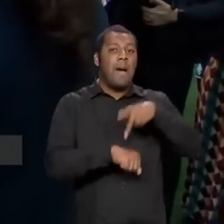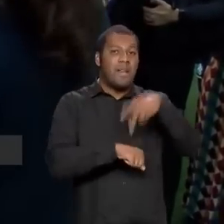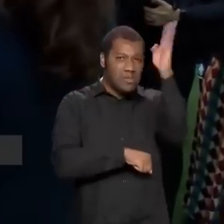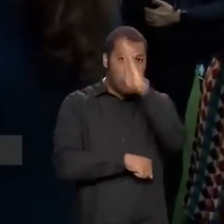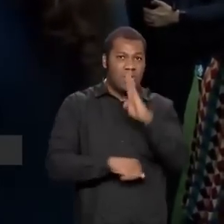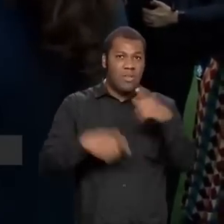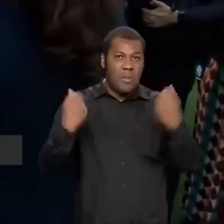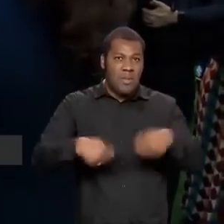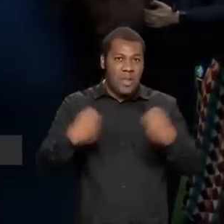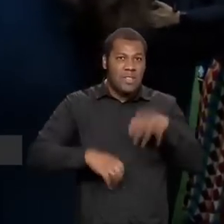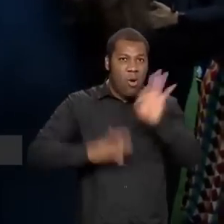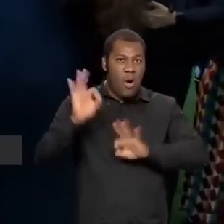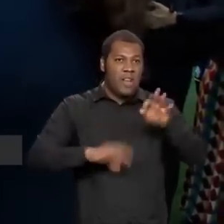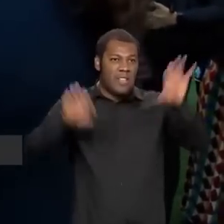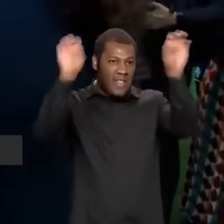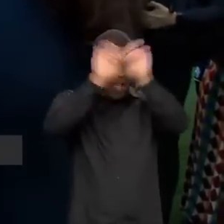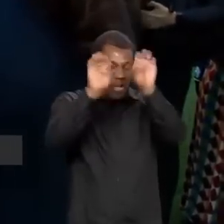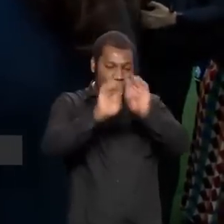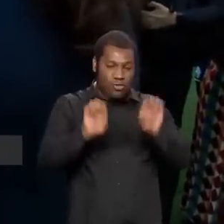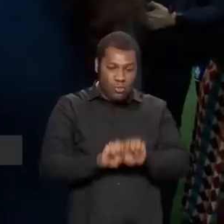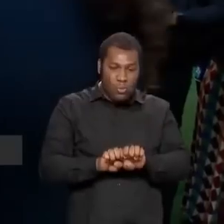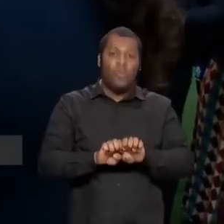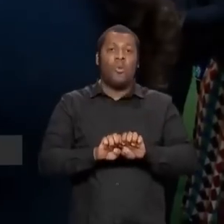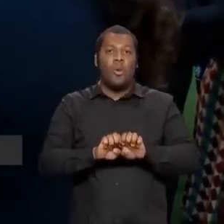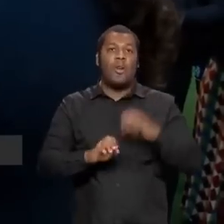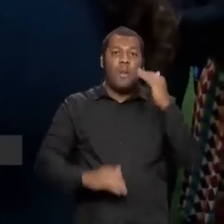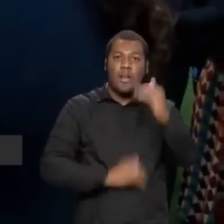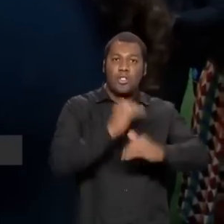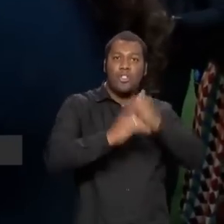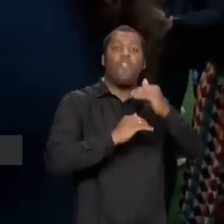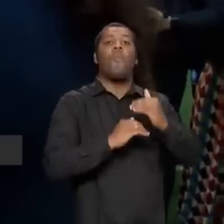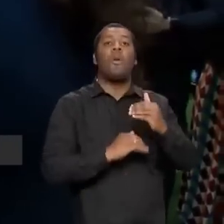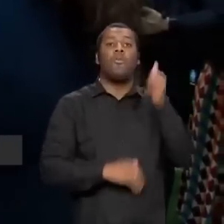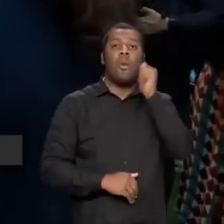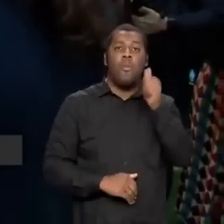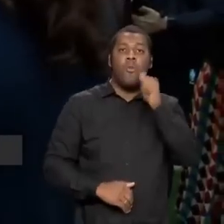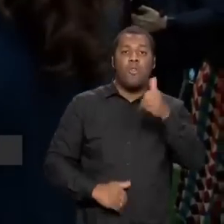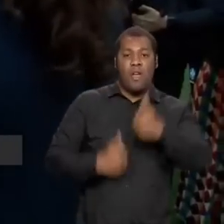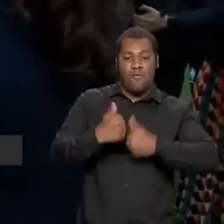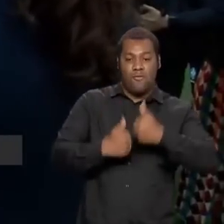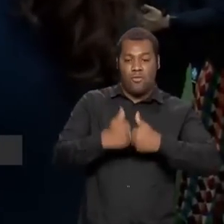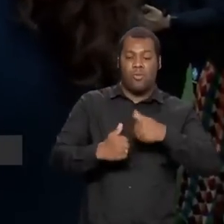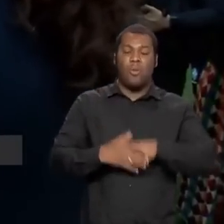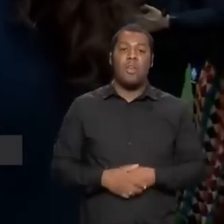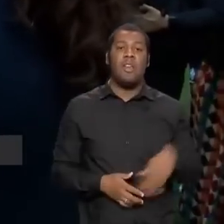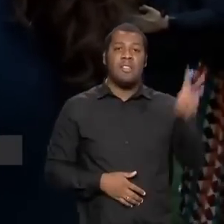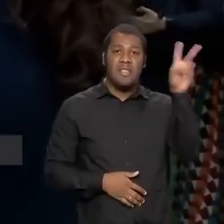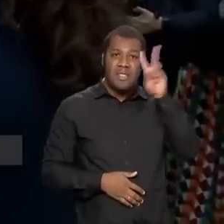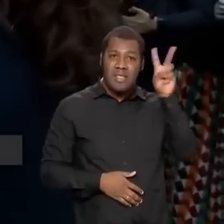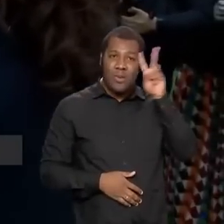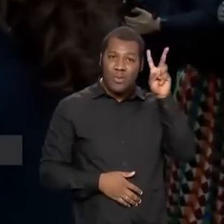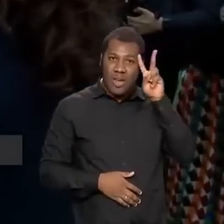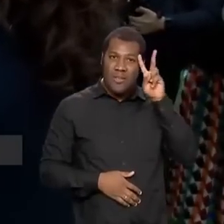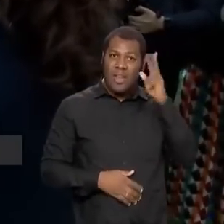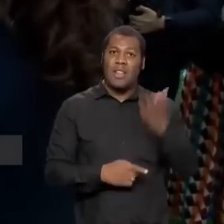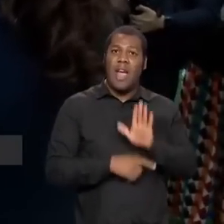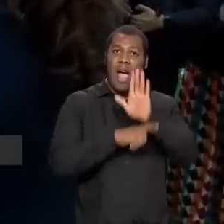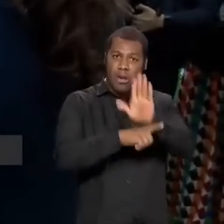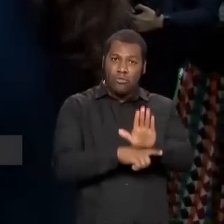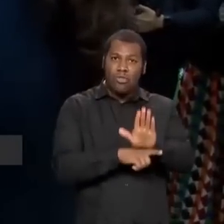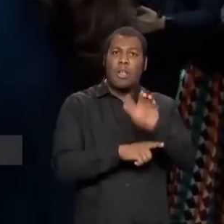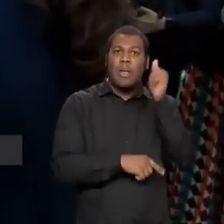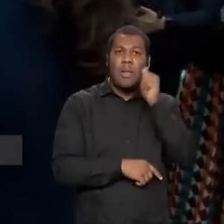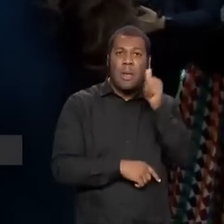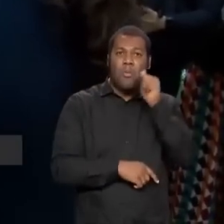termos de estrutura, de ampliação, tem todo o nosso apoio para se desenvolver. É, segunda-feira também estamos sancionando Bolsa Atleta